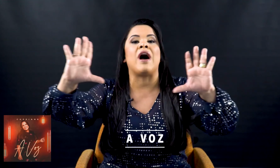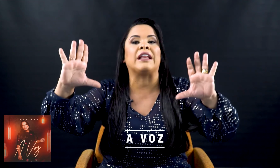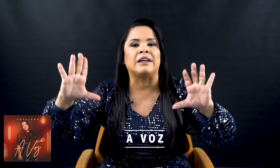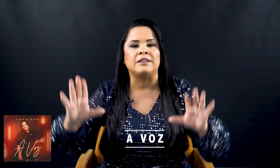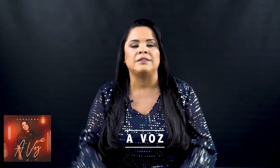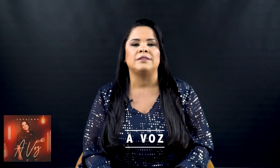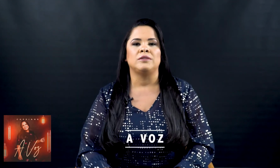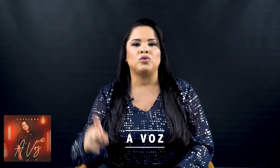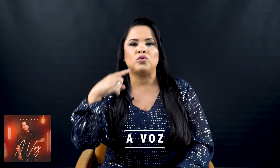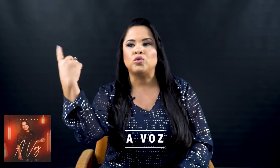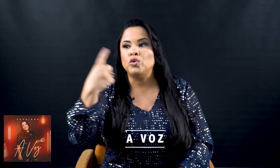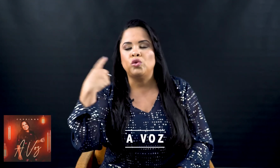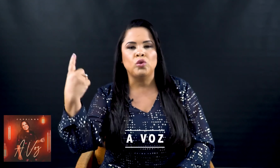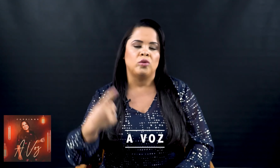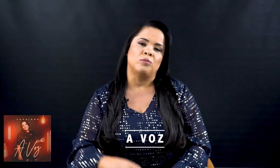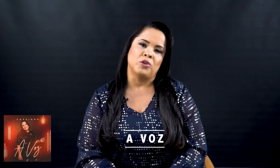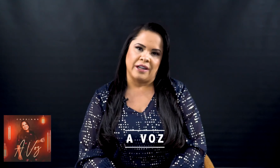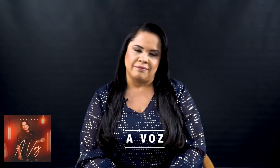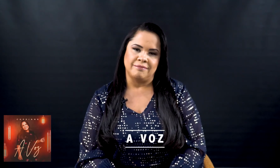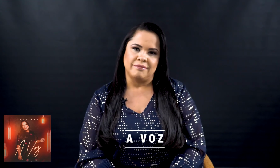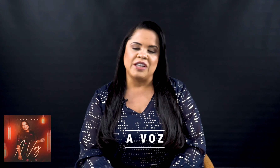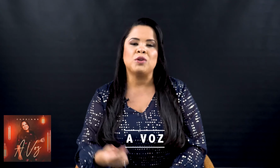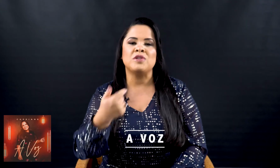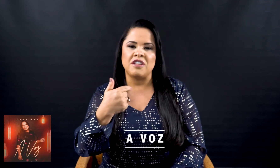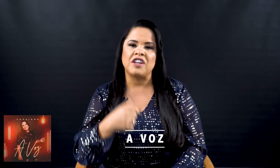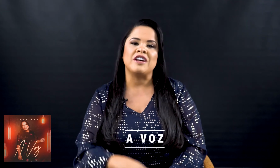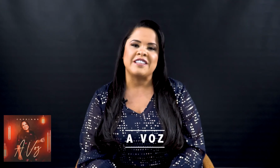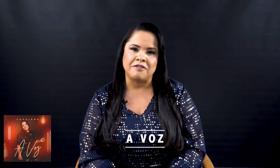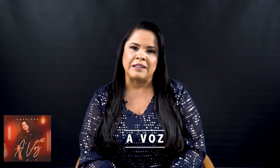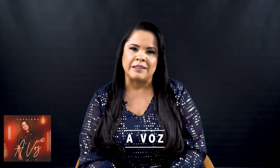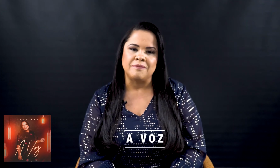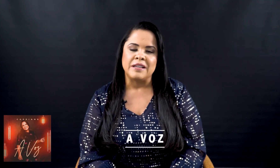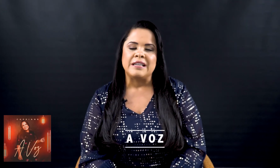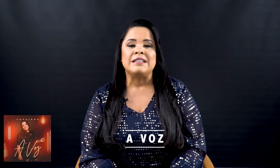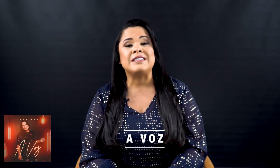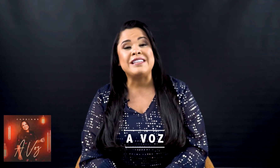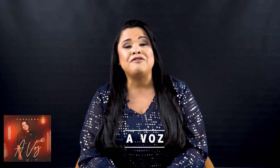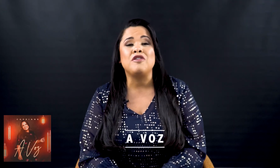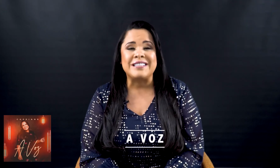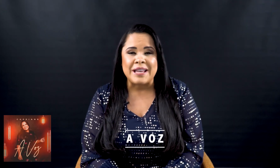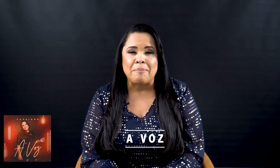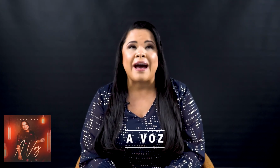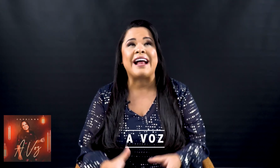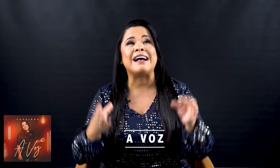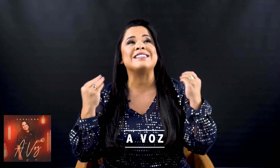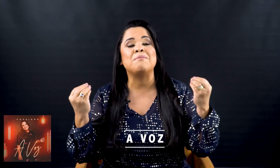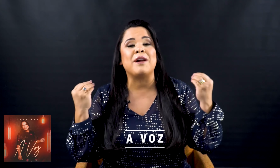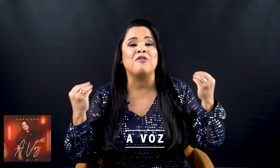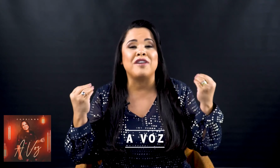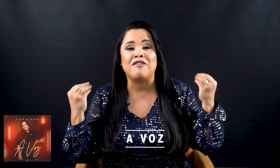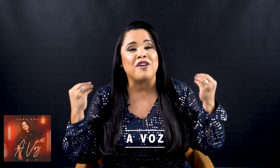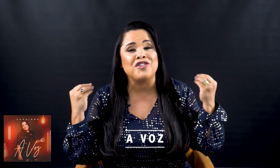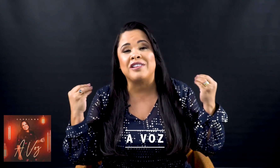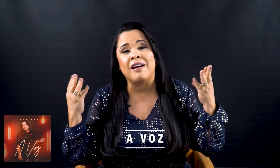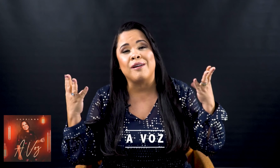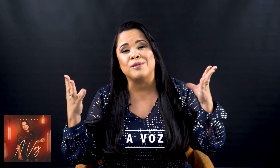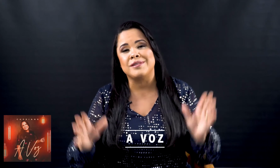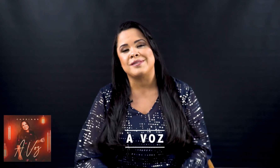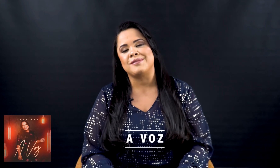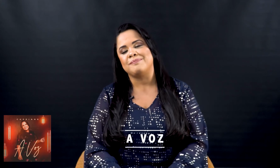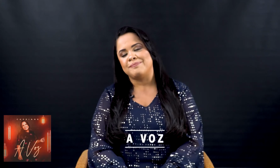é ecoada, tudo muda, inclusive a nossa vida. Se você parasse para ouvir a voz